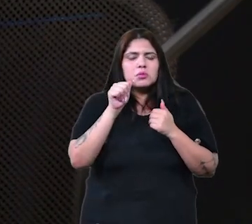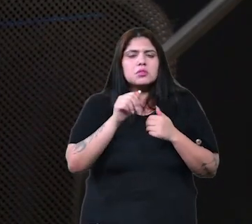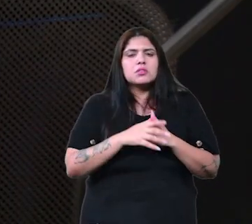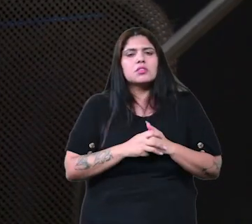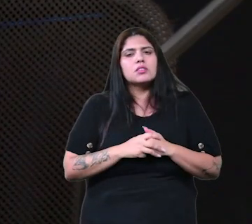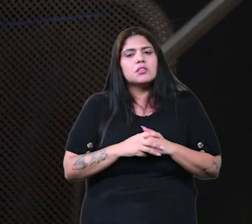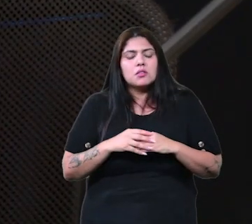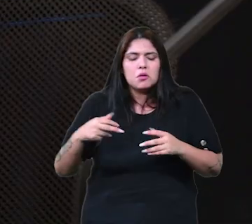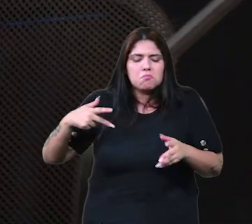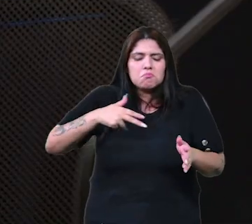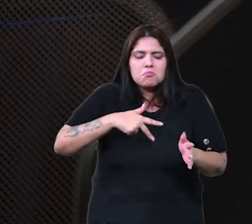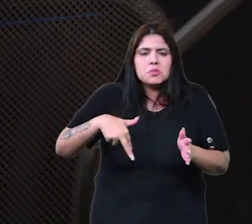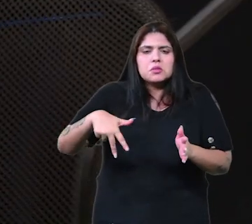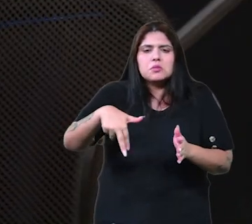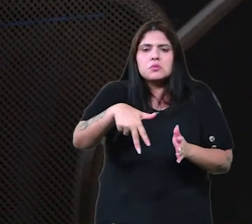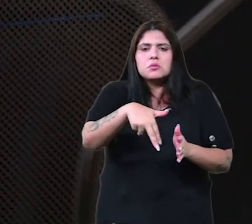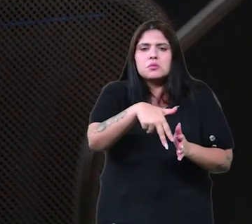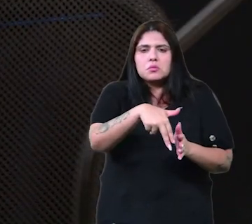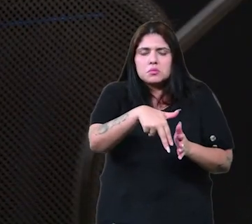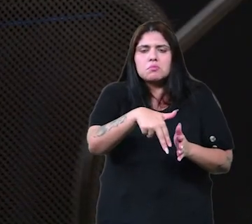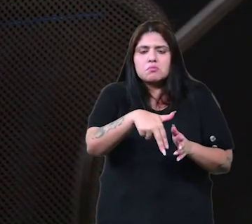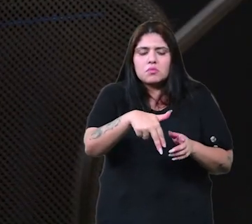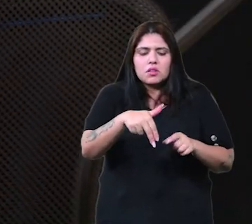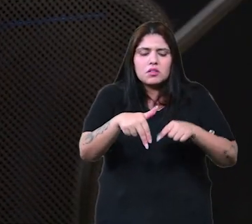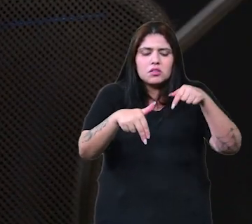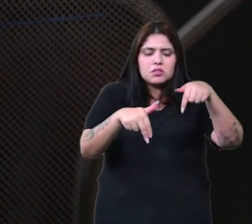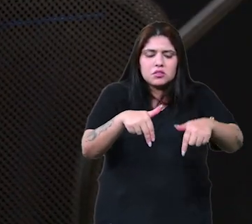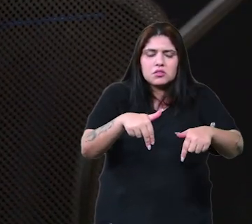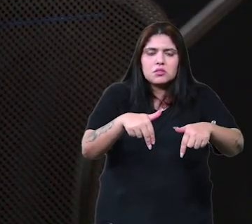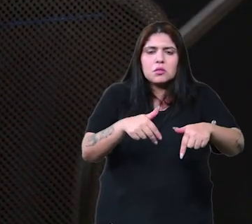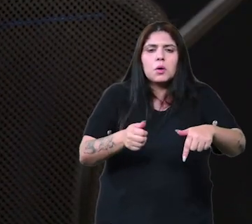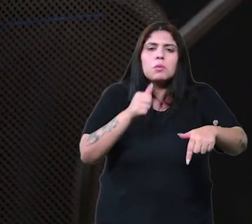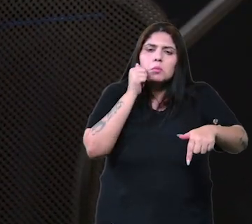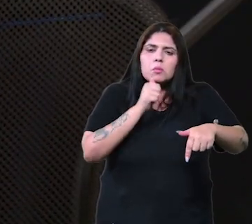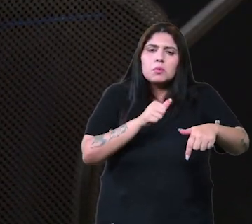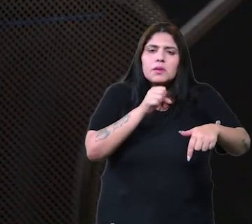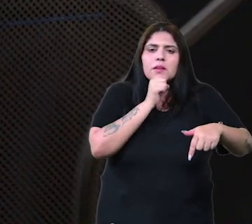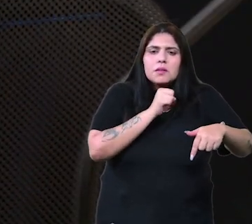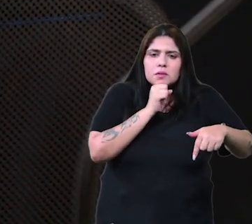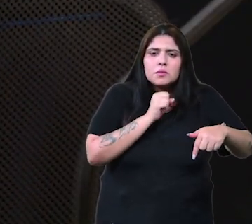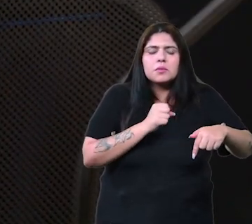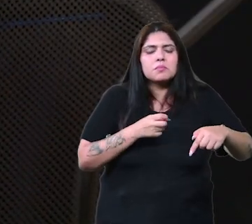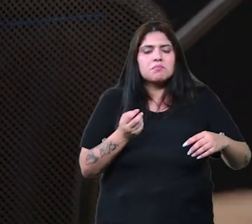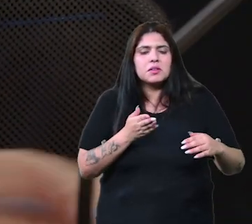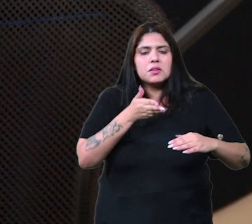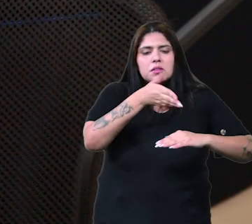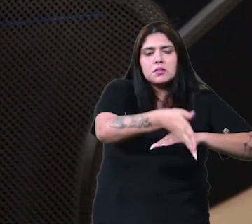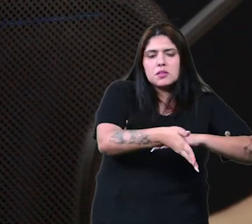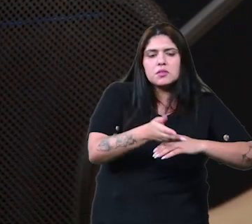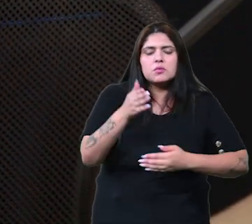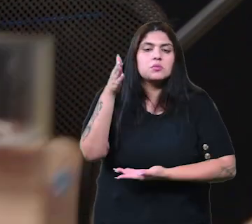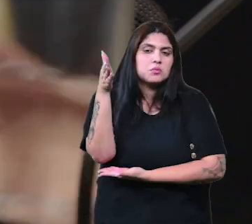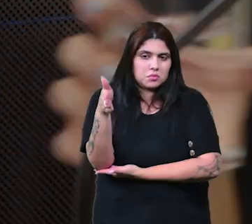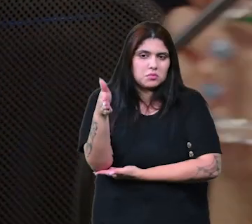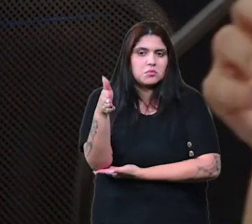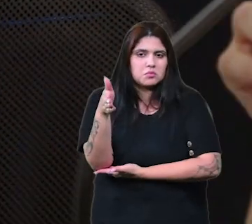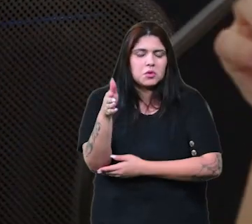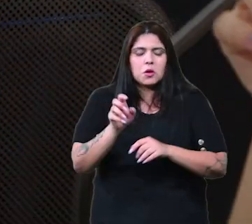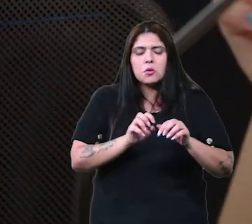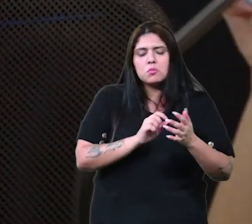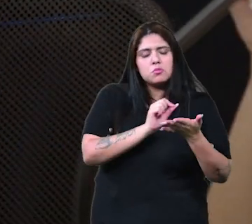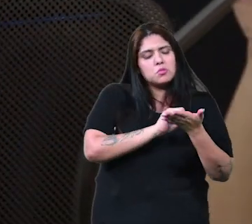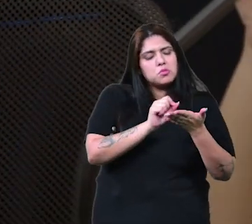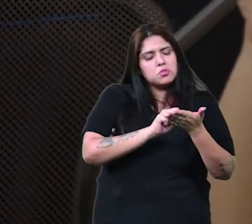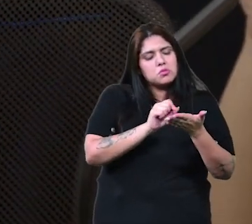uma senhora fazendo check-in, ou seja, entrada, né, no hotel, na recepção. E aí